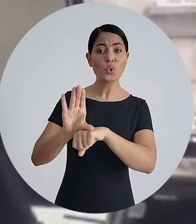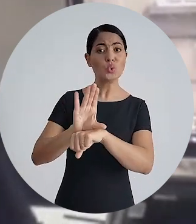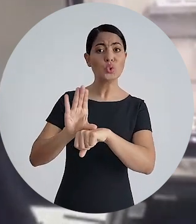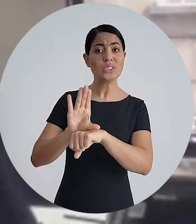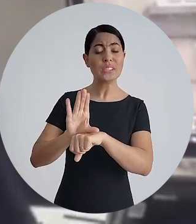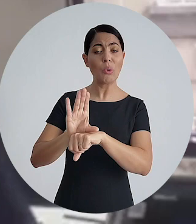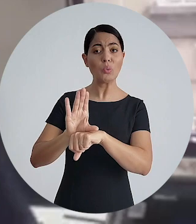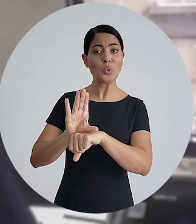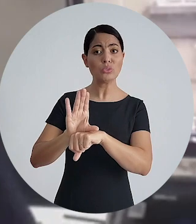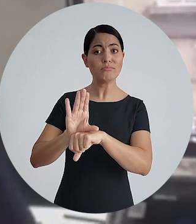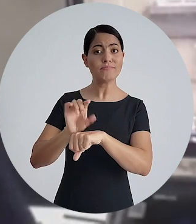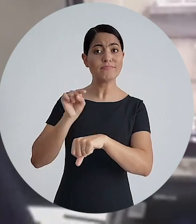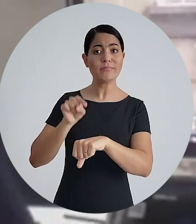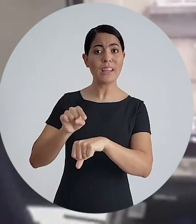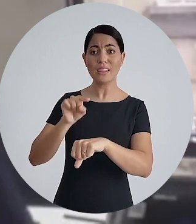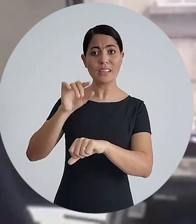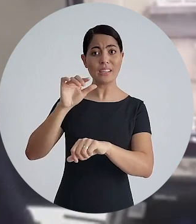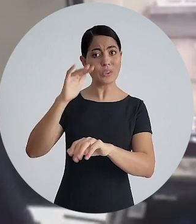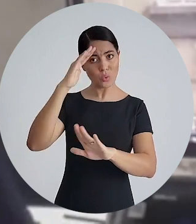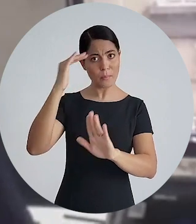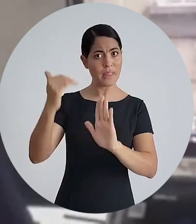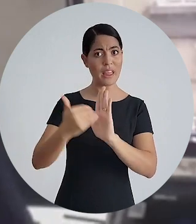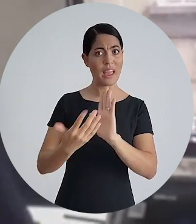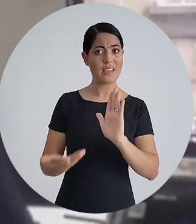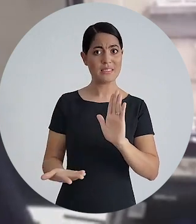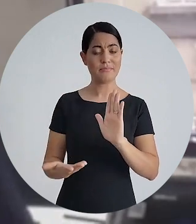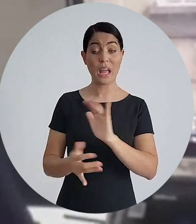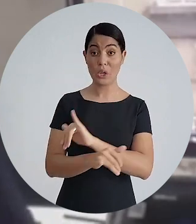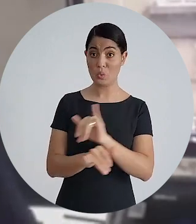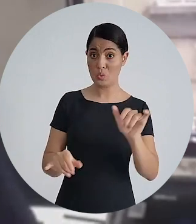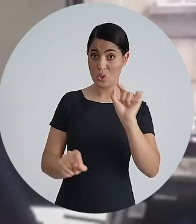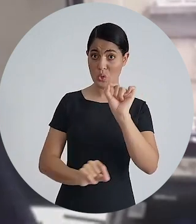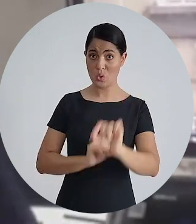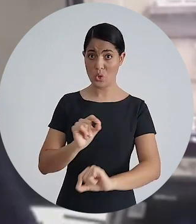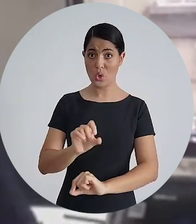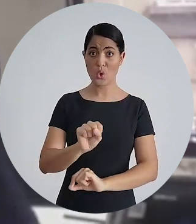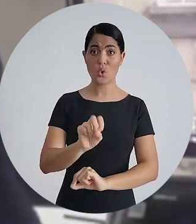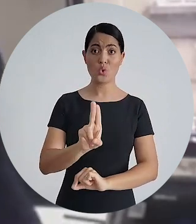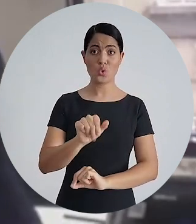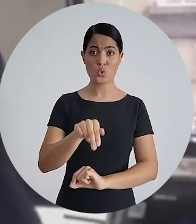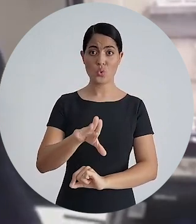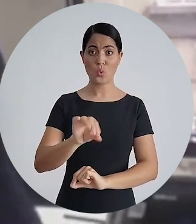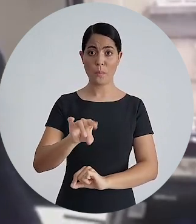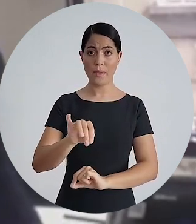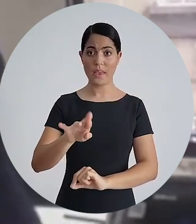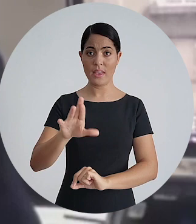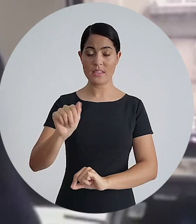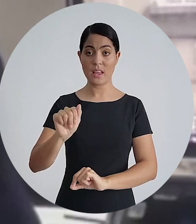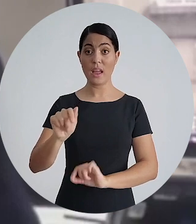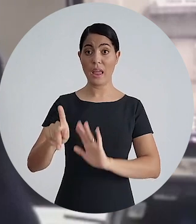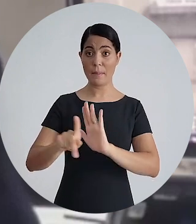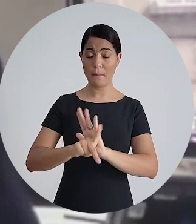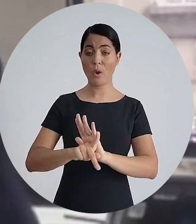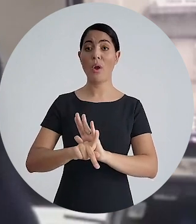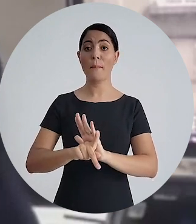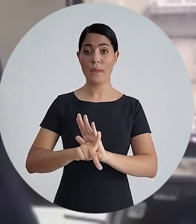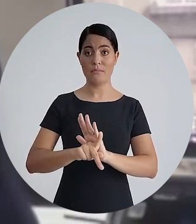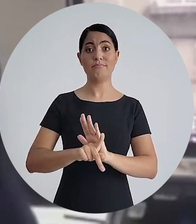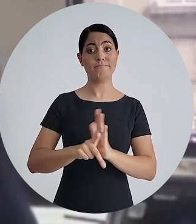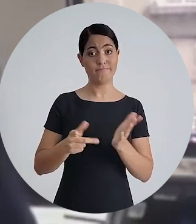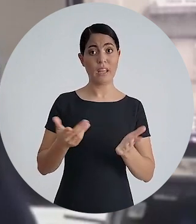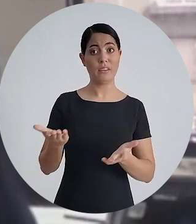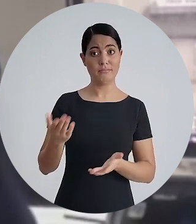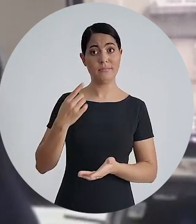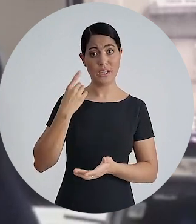simplesmente, a inconstitucionalidade desse dispositivo, no sentido de que sucumbência pertence ao advogado